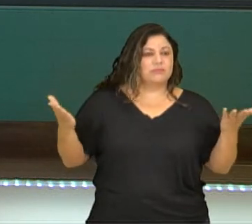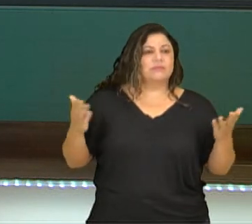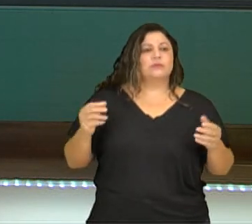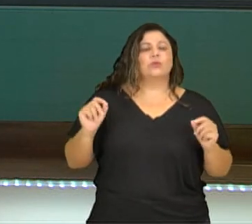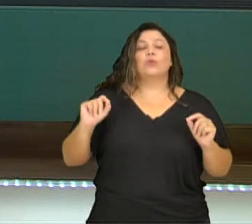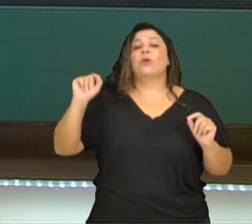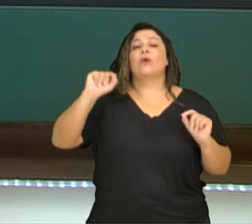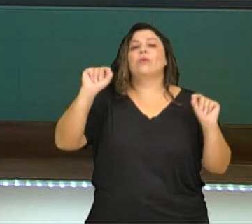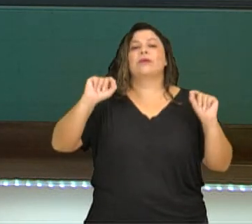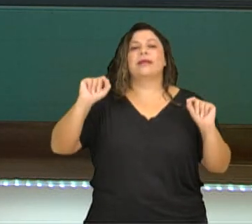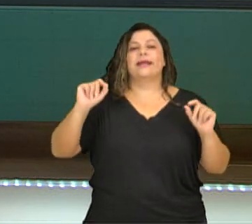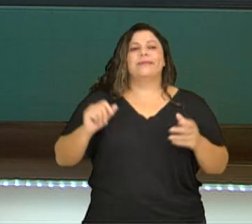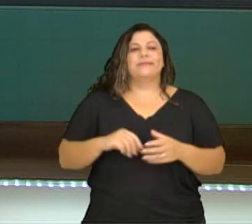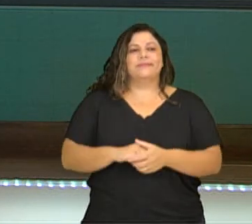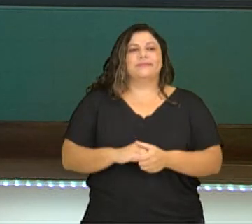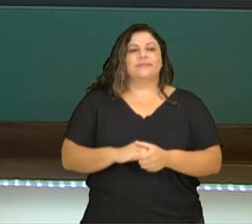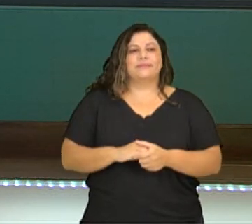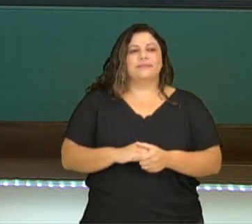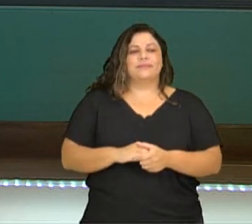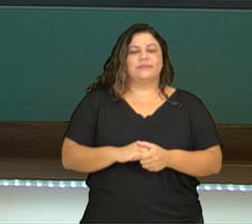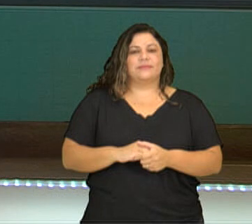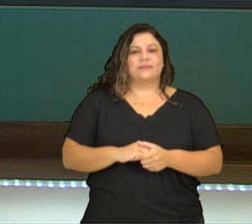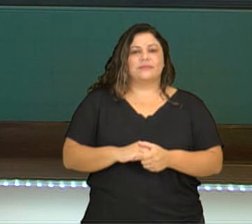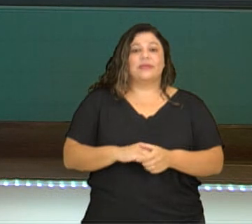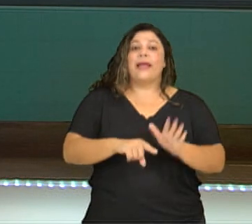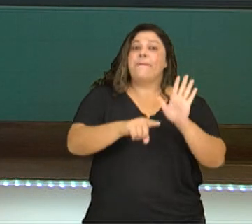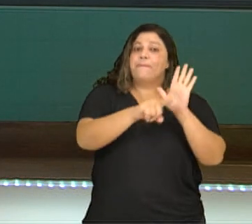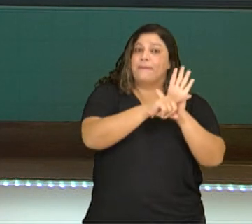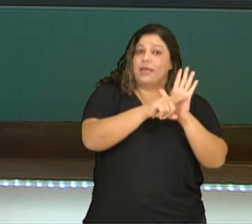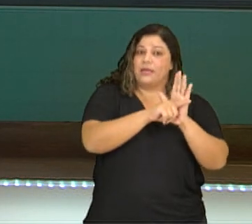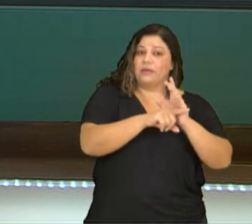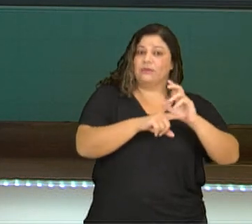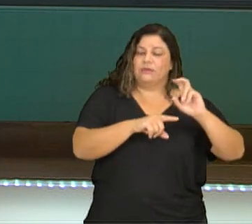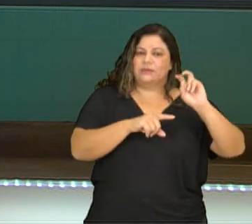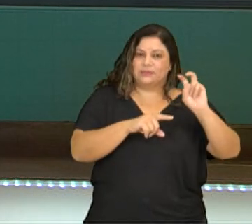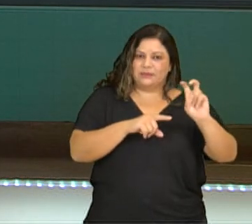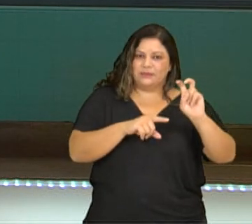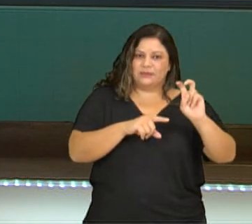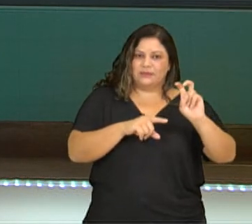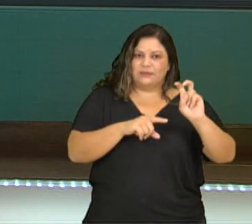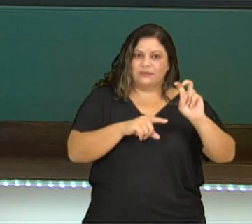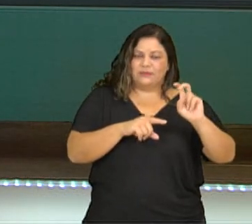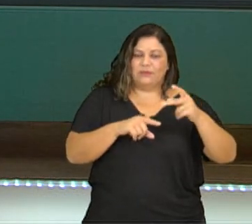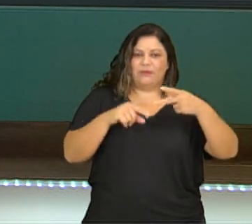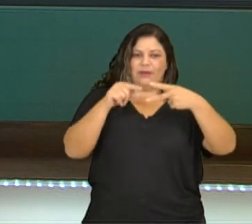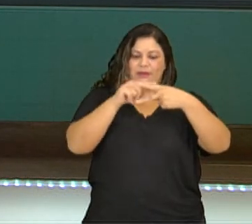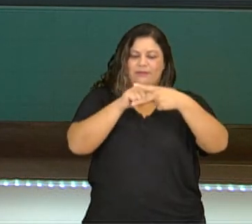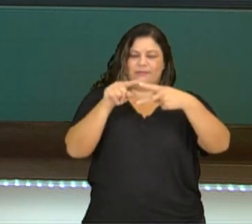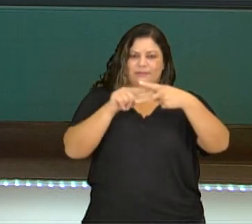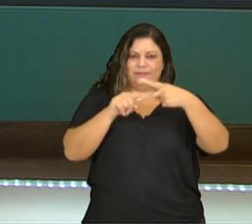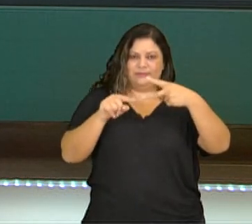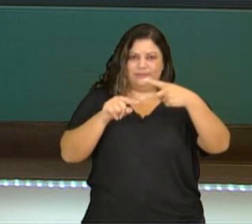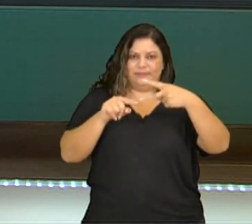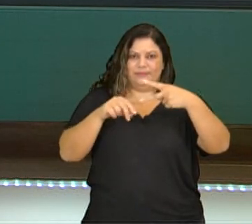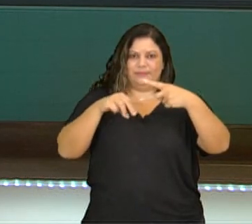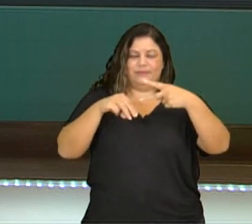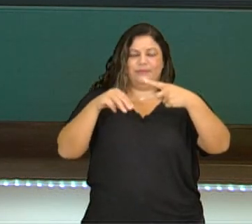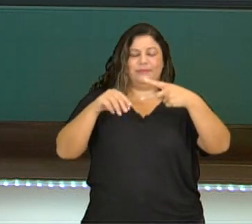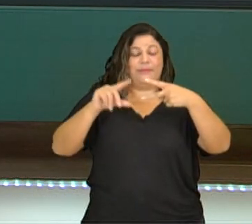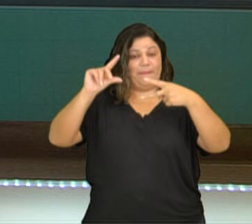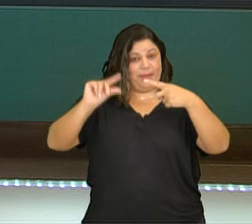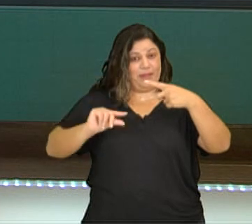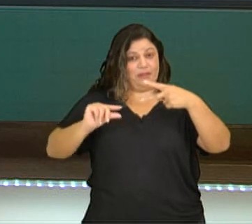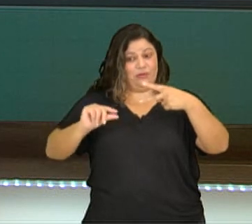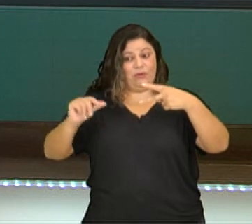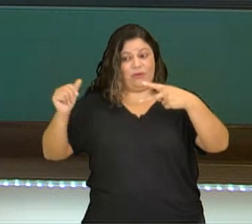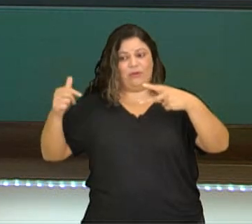menos 5, ele é menor que menos 4, ok? Então vamos lá. Letra D. Na letra D